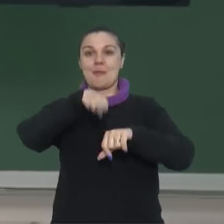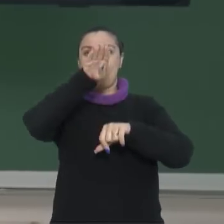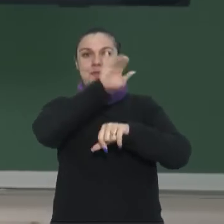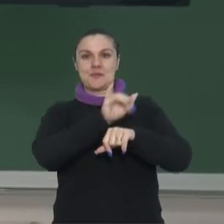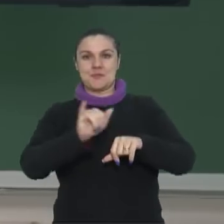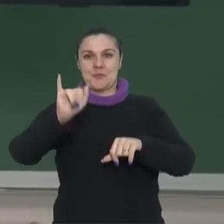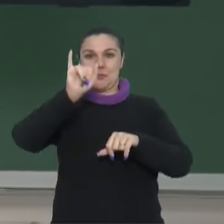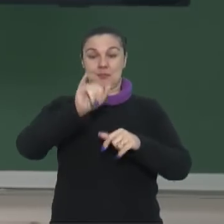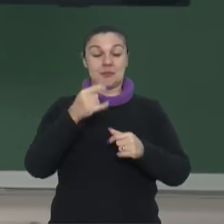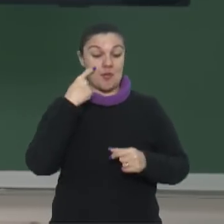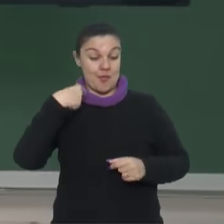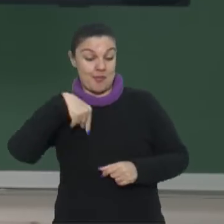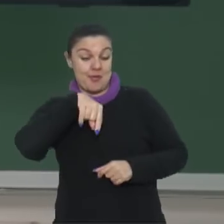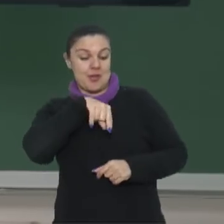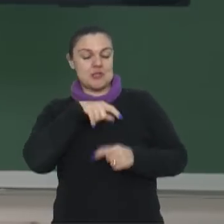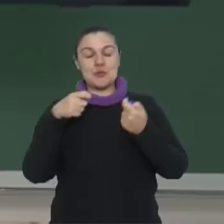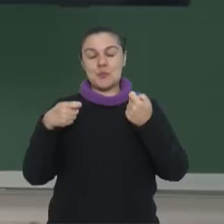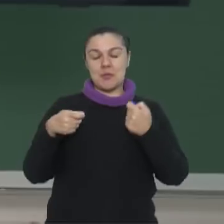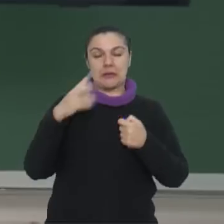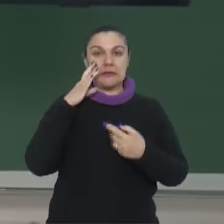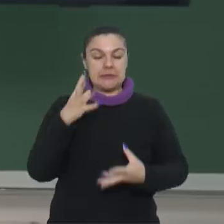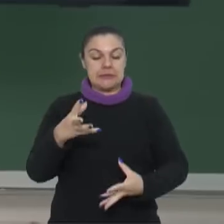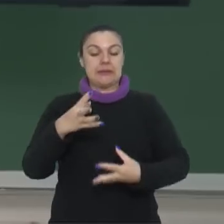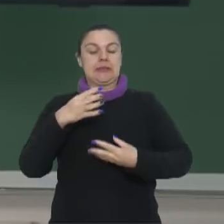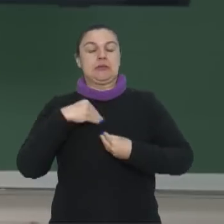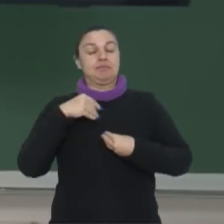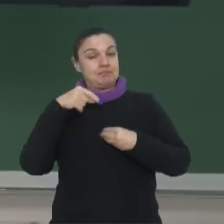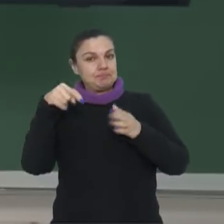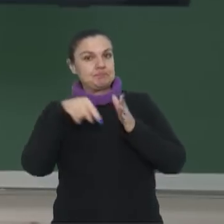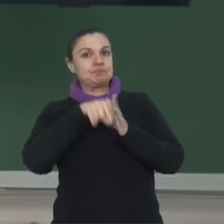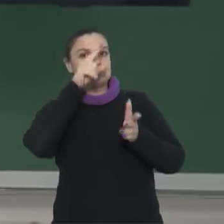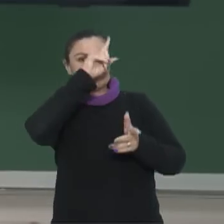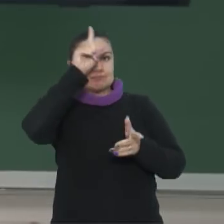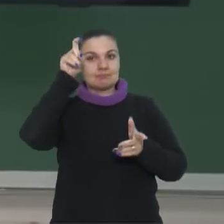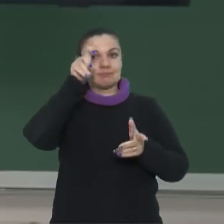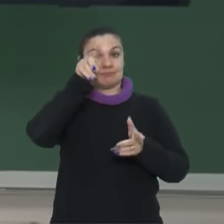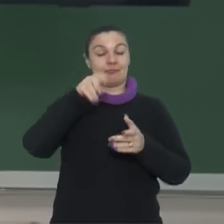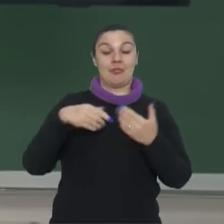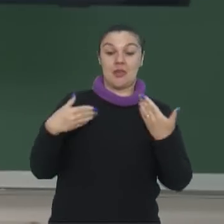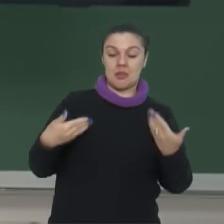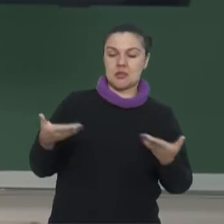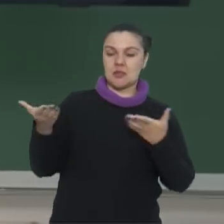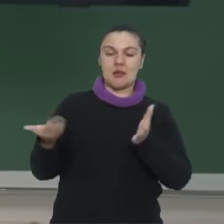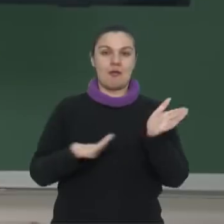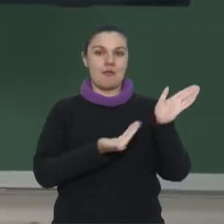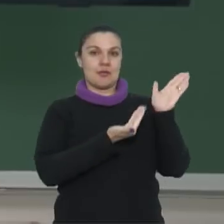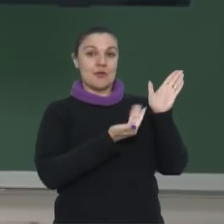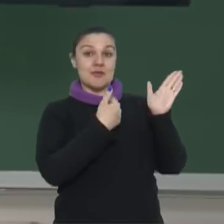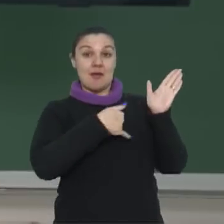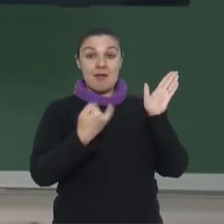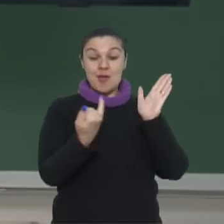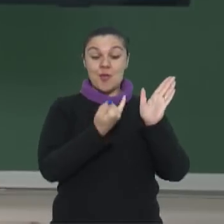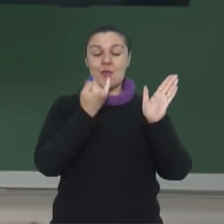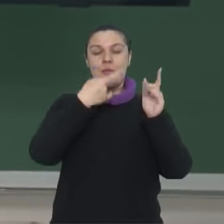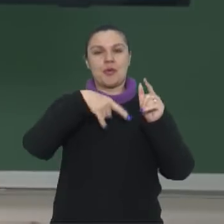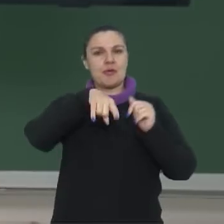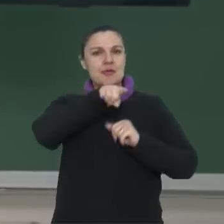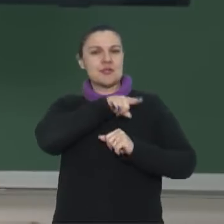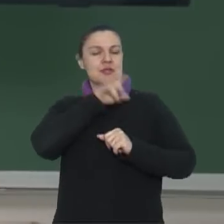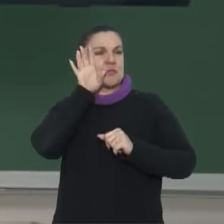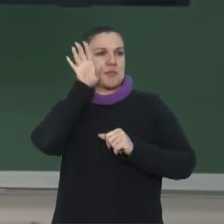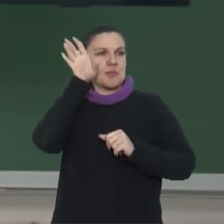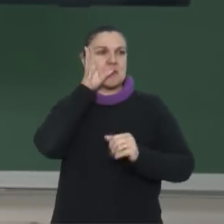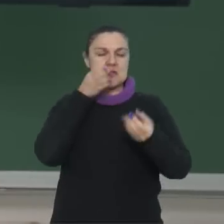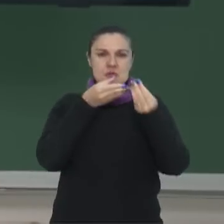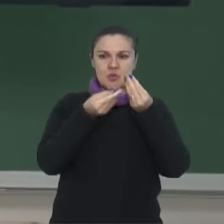imagem, ela traz para nós muitas questões. E aí eu trouxe para você a importância da gente pensar como